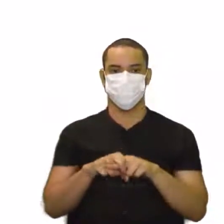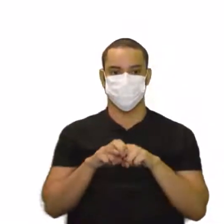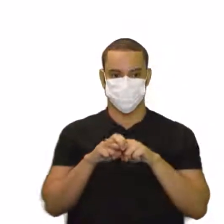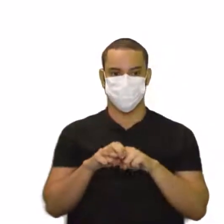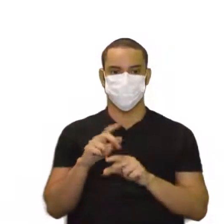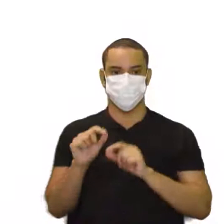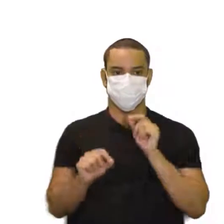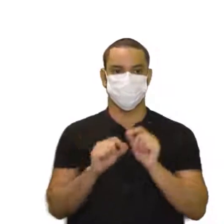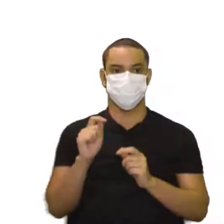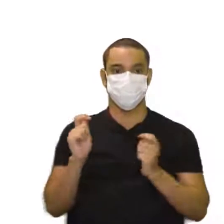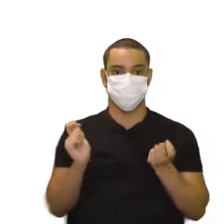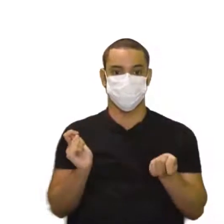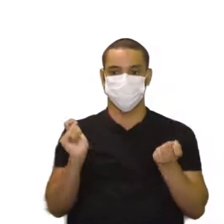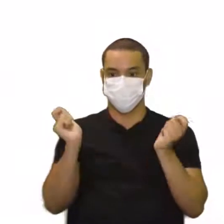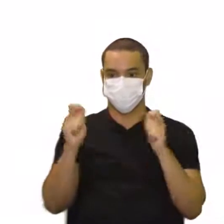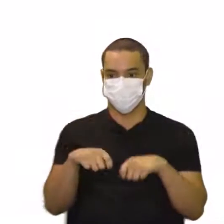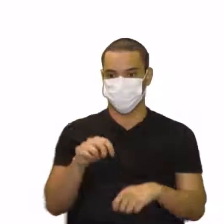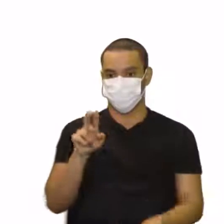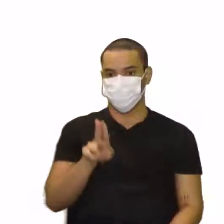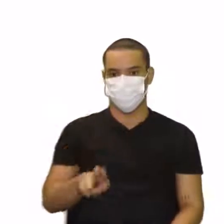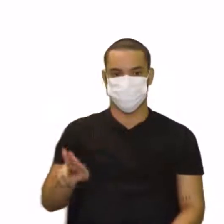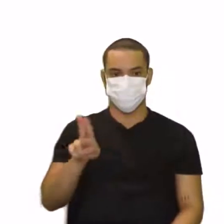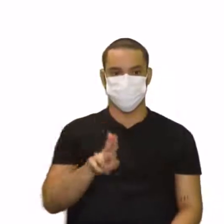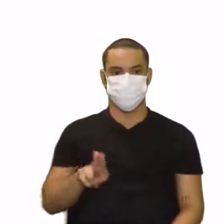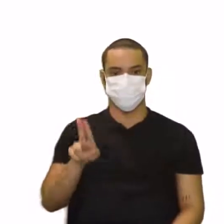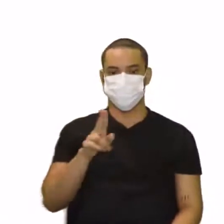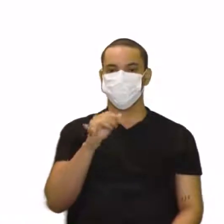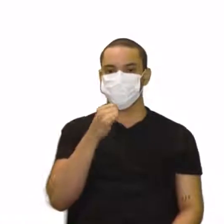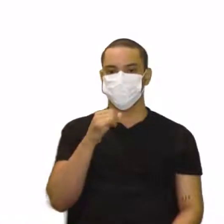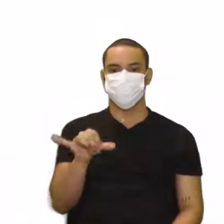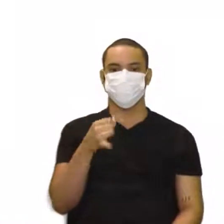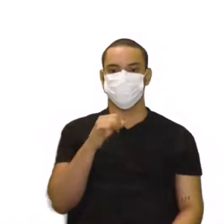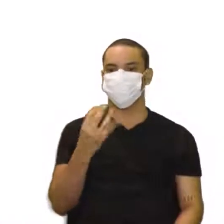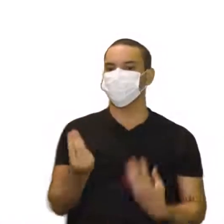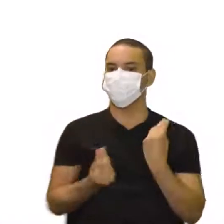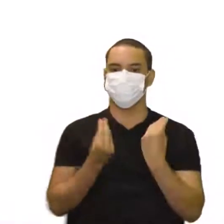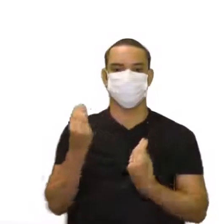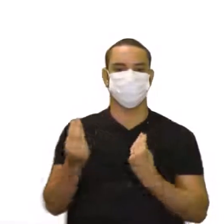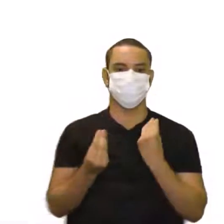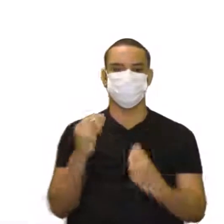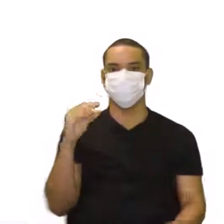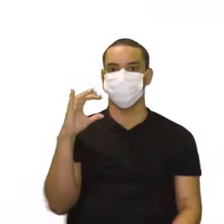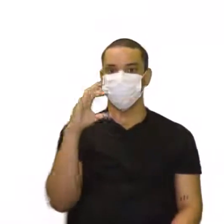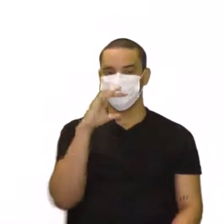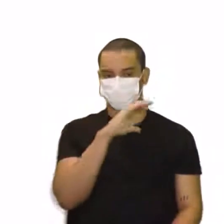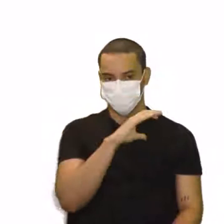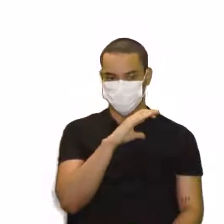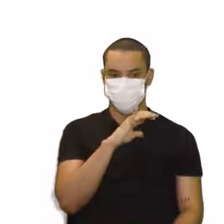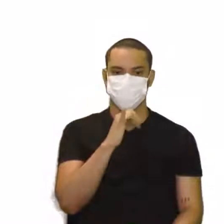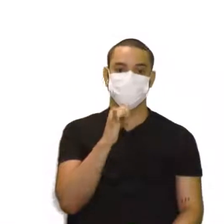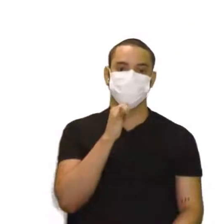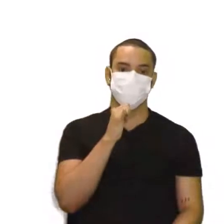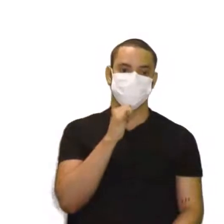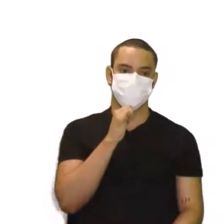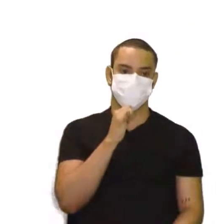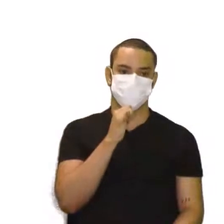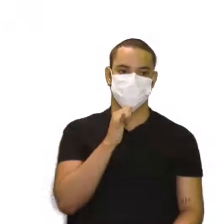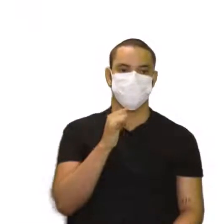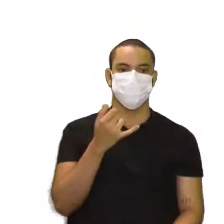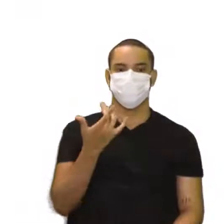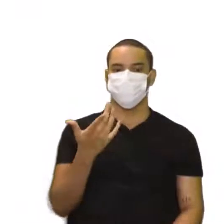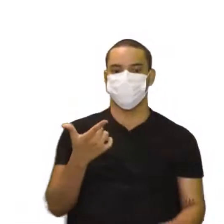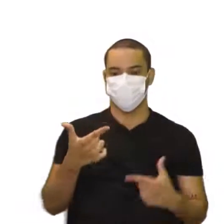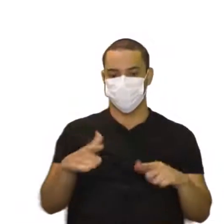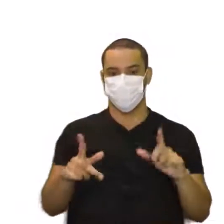aqui, o que torna possível utilizar estas correntes como aquecedores. Por exemplo, em um forno